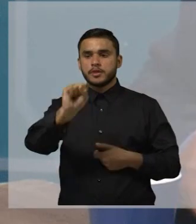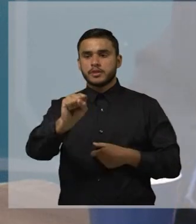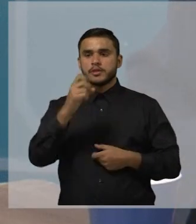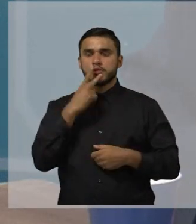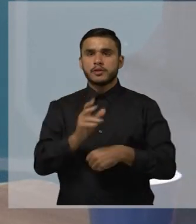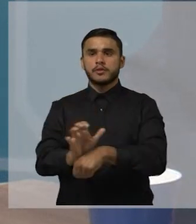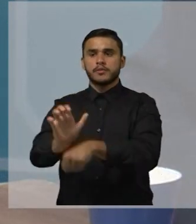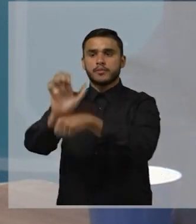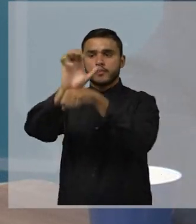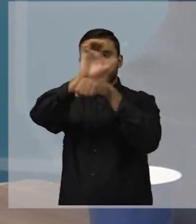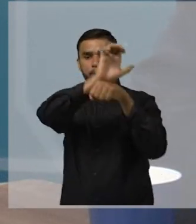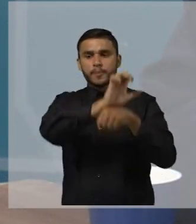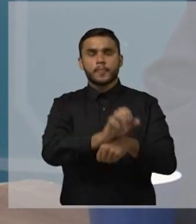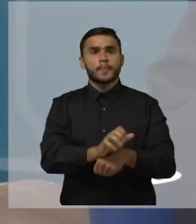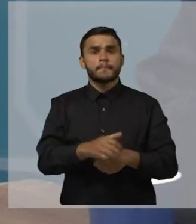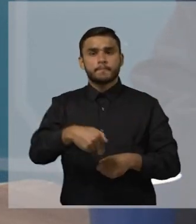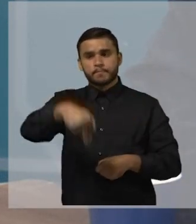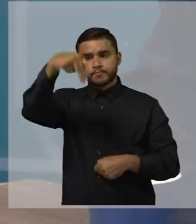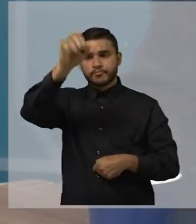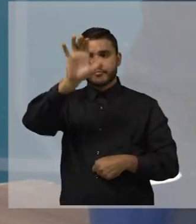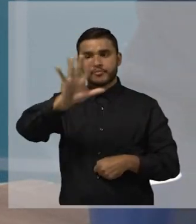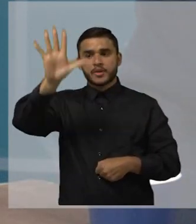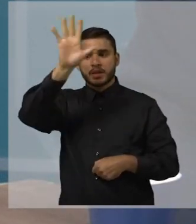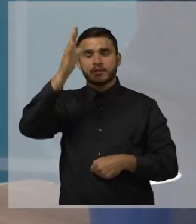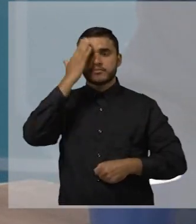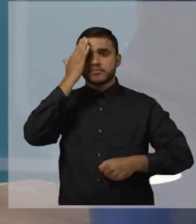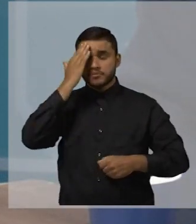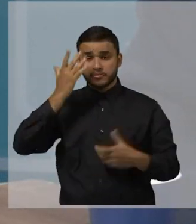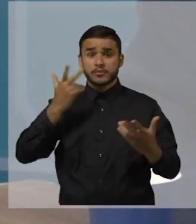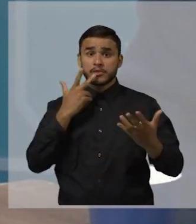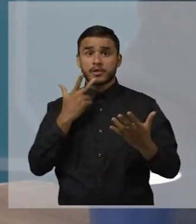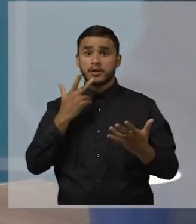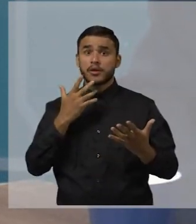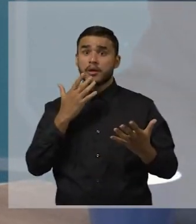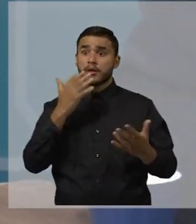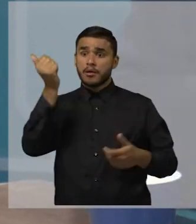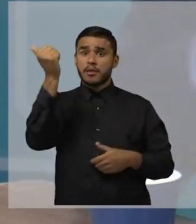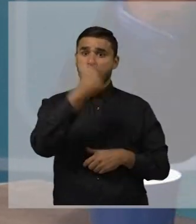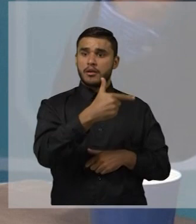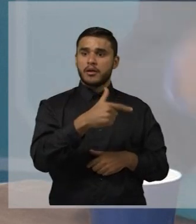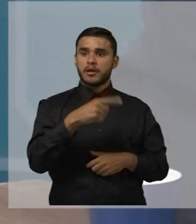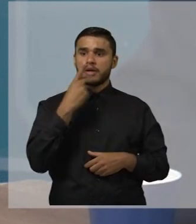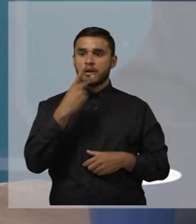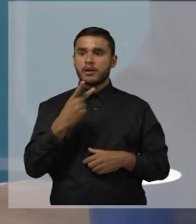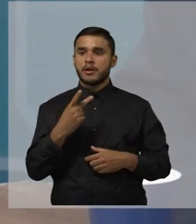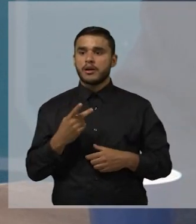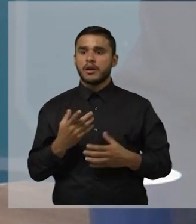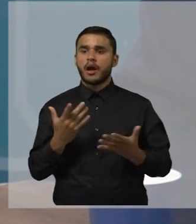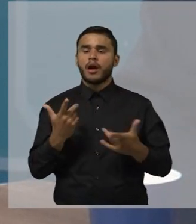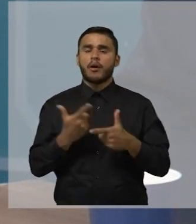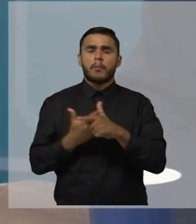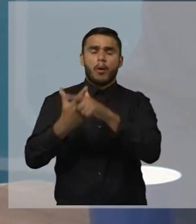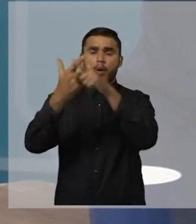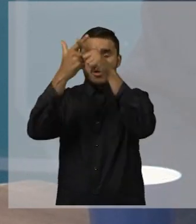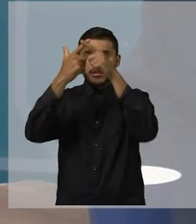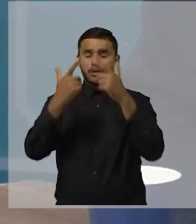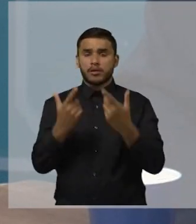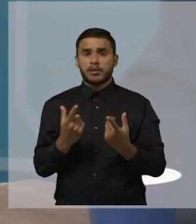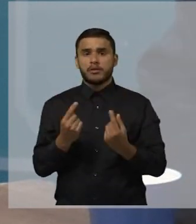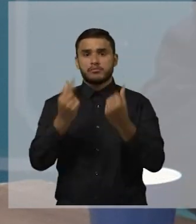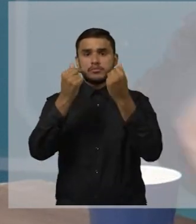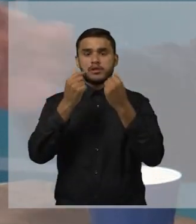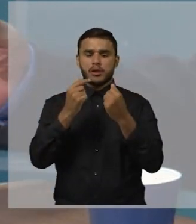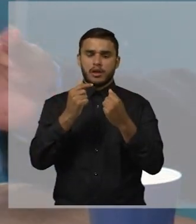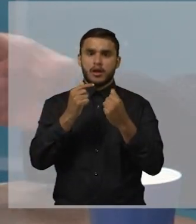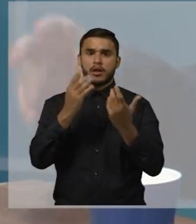estados fizeram do Nordeste mais rapidamente do que os outros, de guerra fiscal. E em nome da guerra